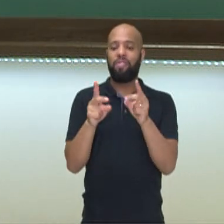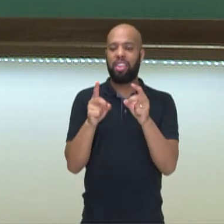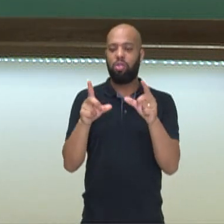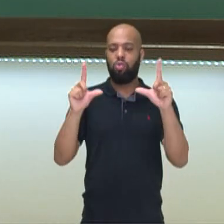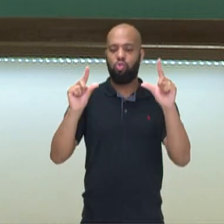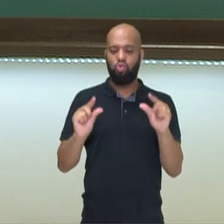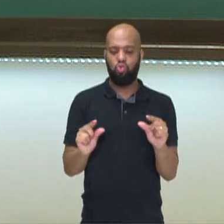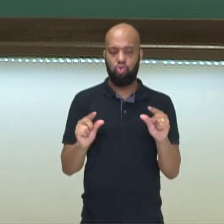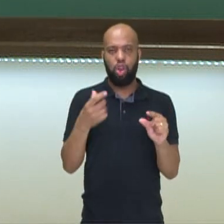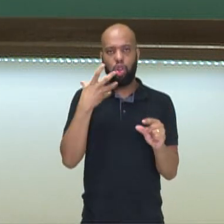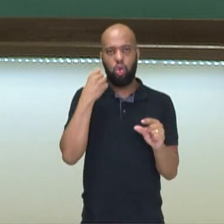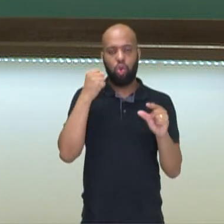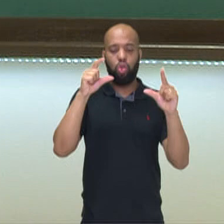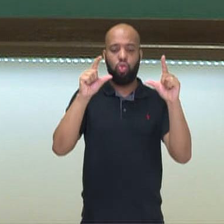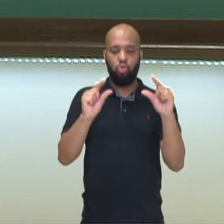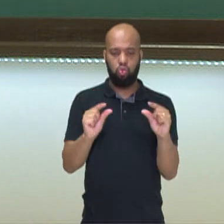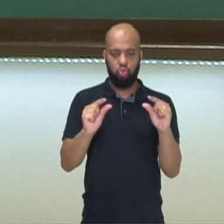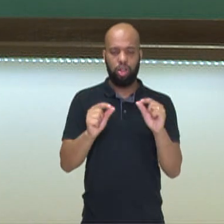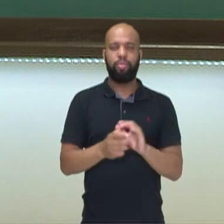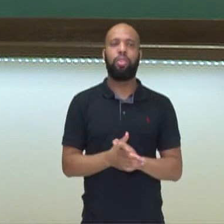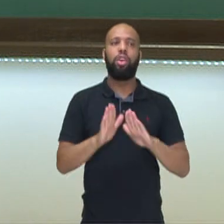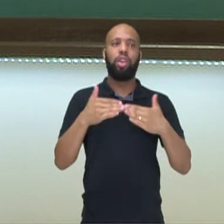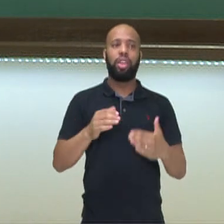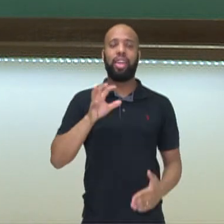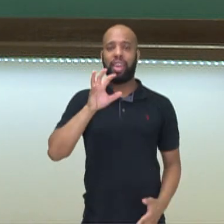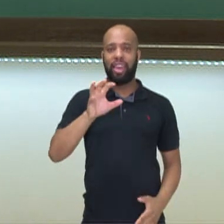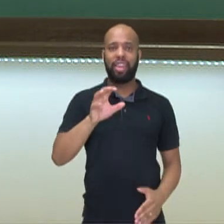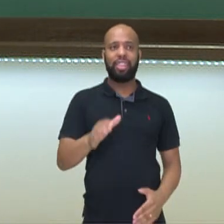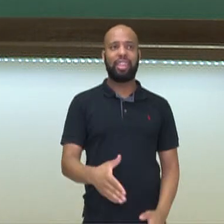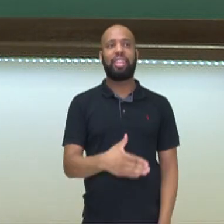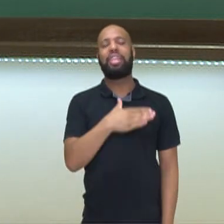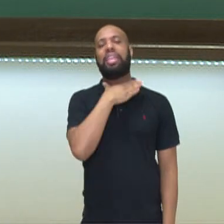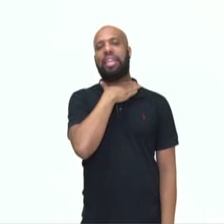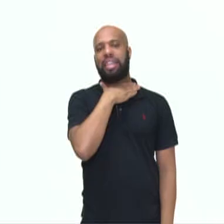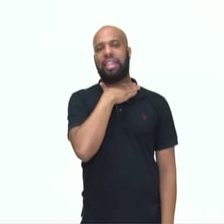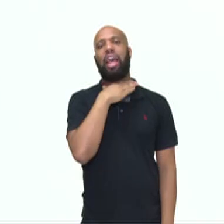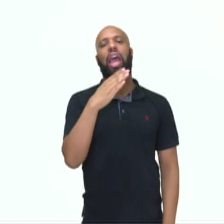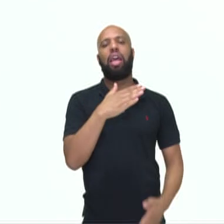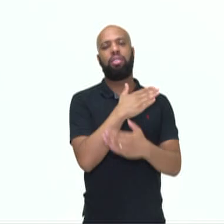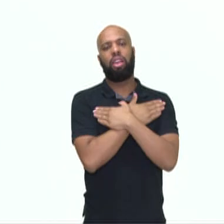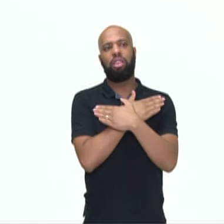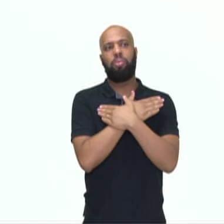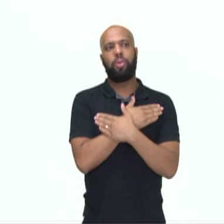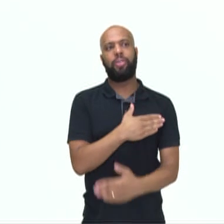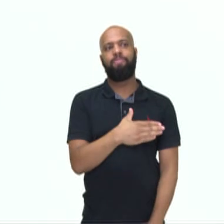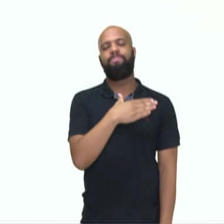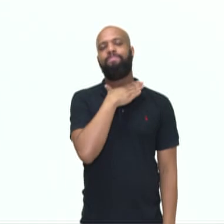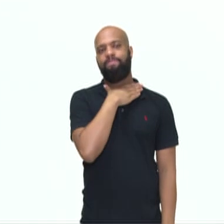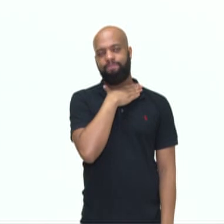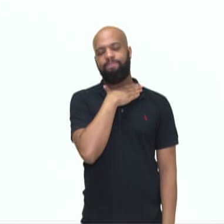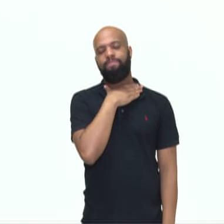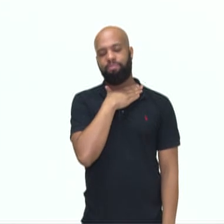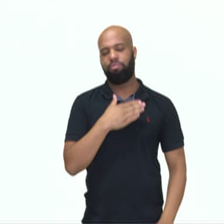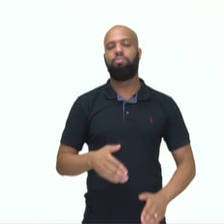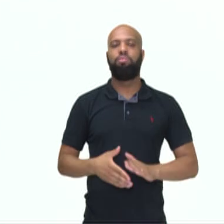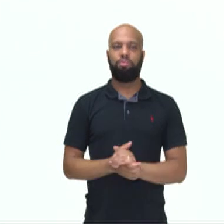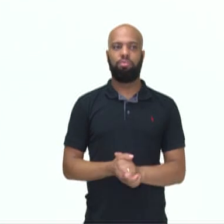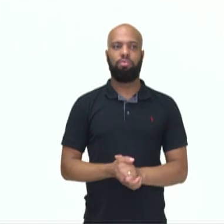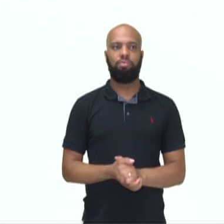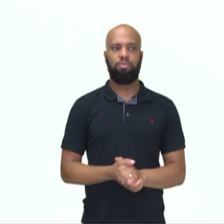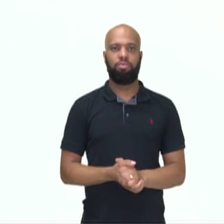menos. Então, essa crise, esse desemprego, é chamado de